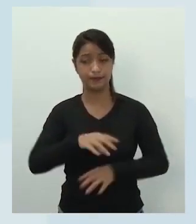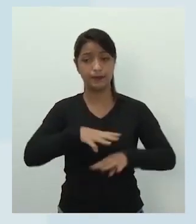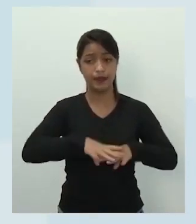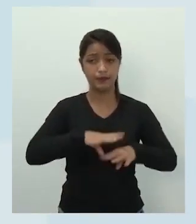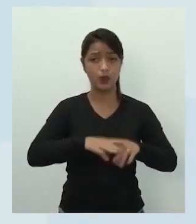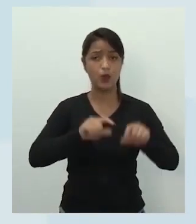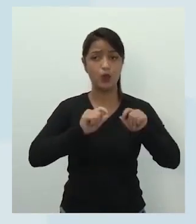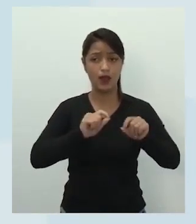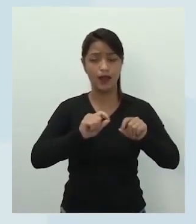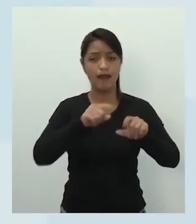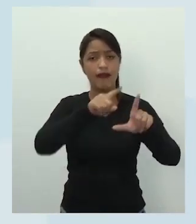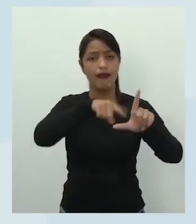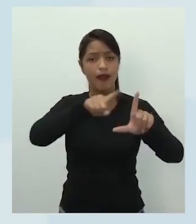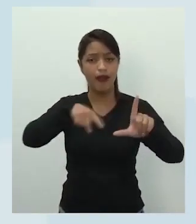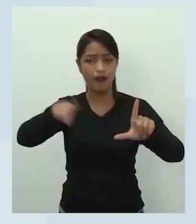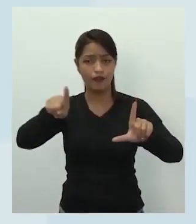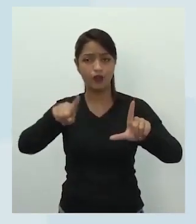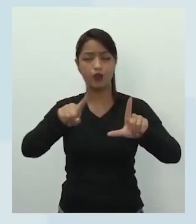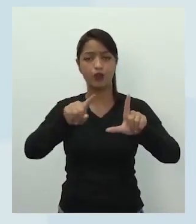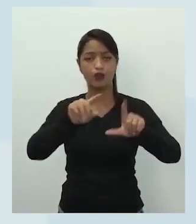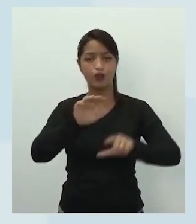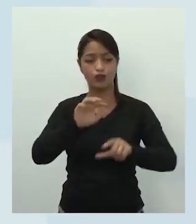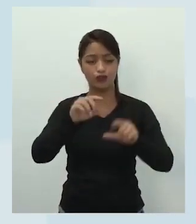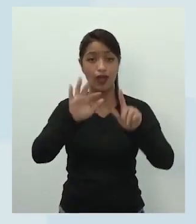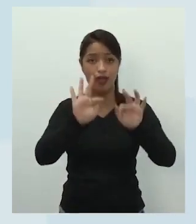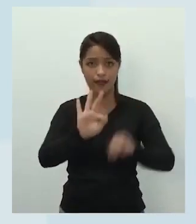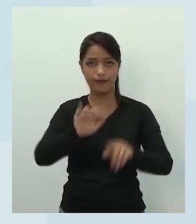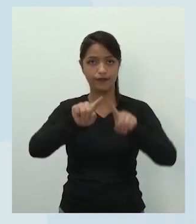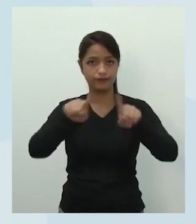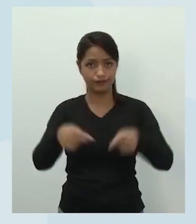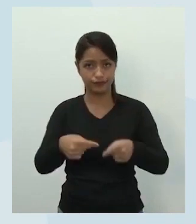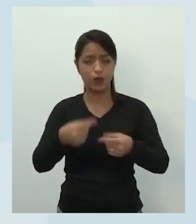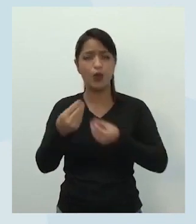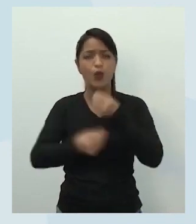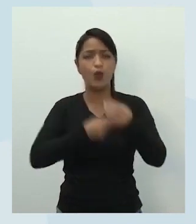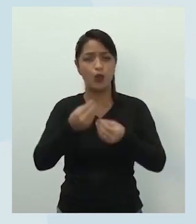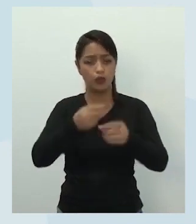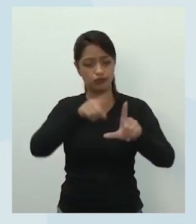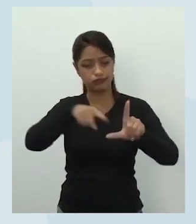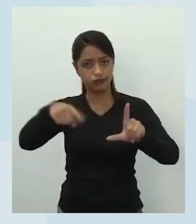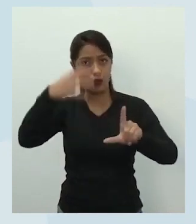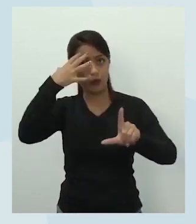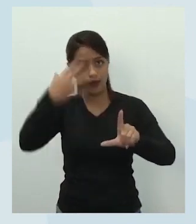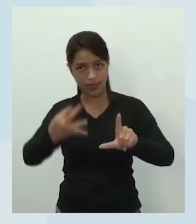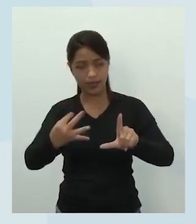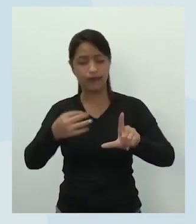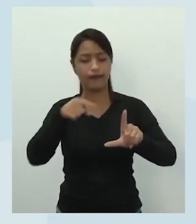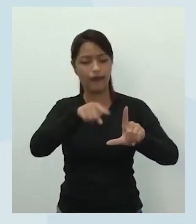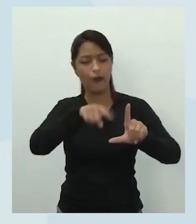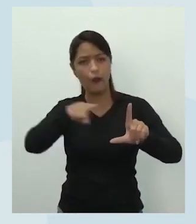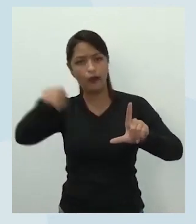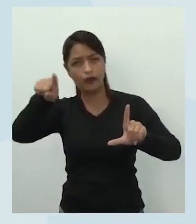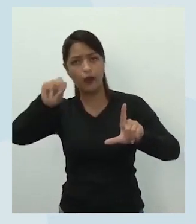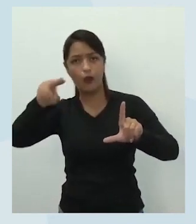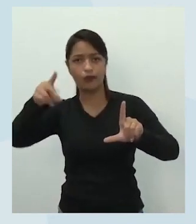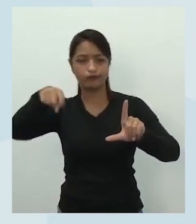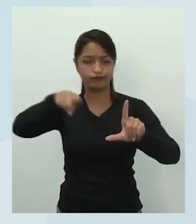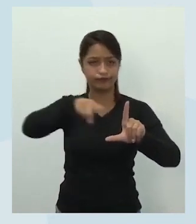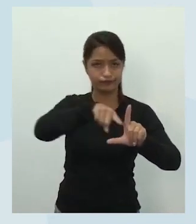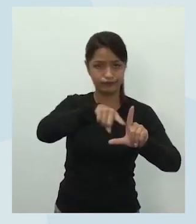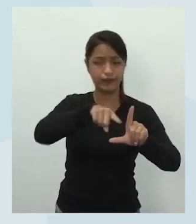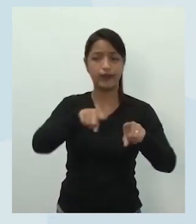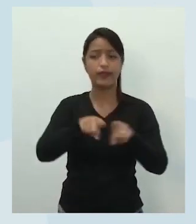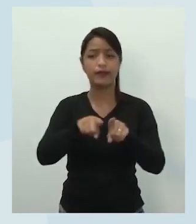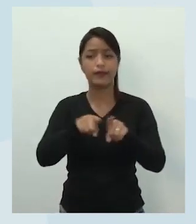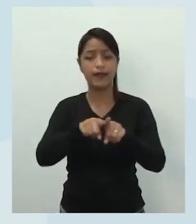compreender a construção do gráfico de funções, sabendo caracterizar o crescimento, o descrescimento e a